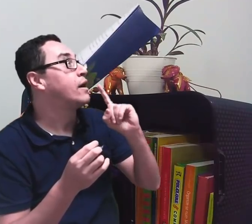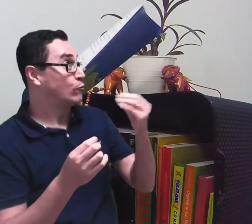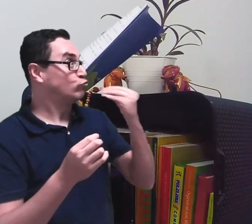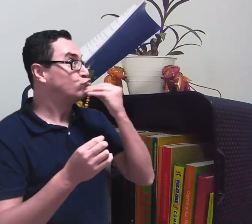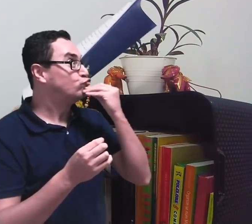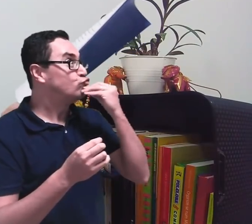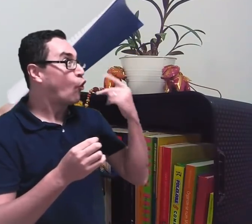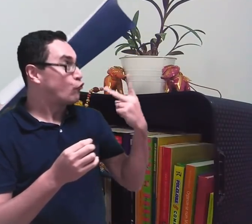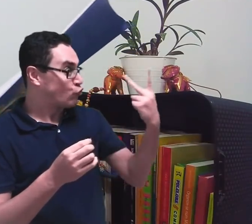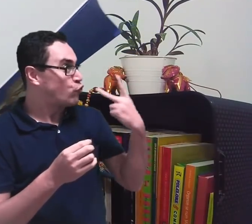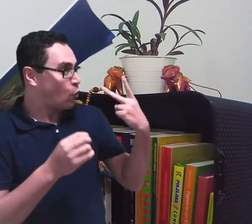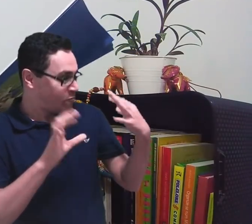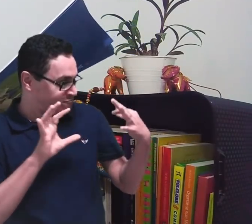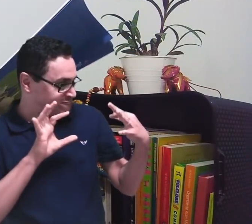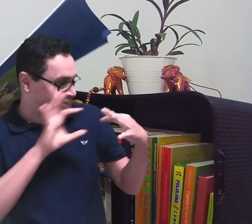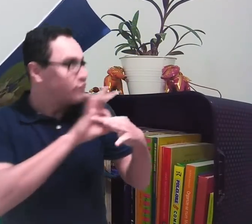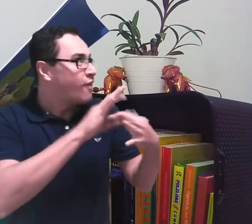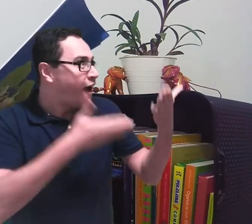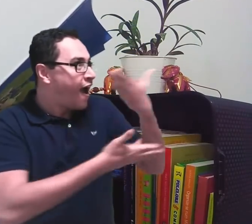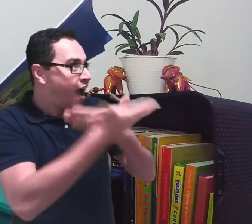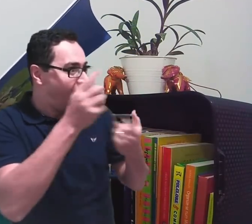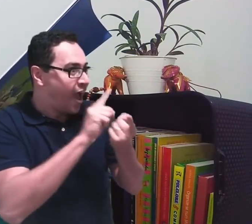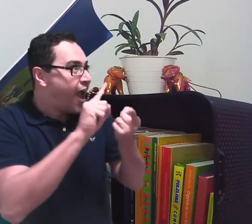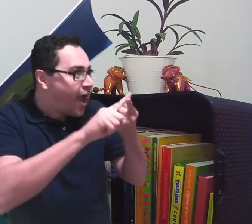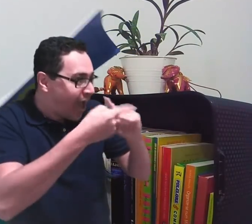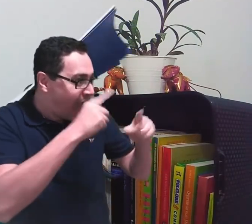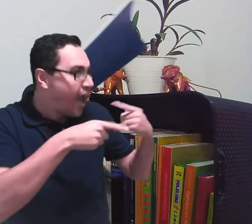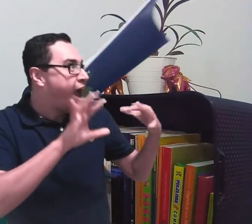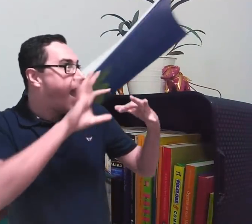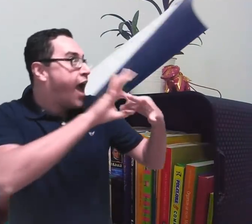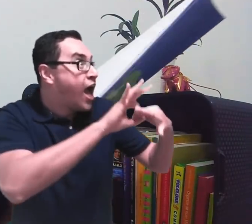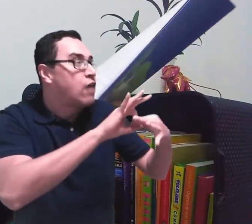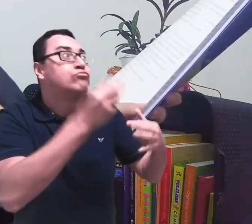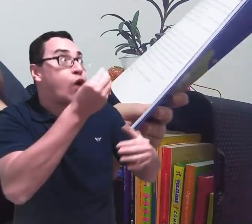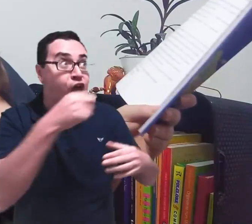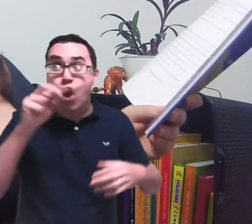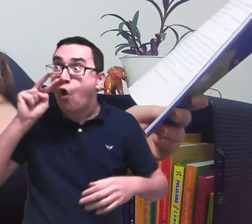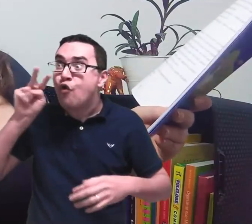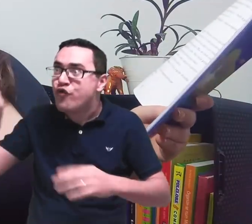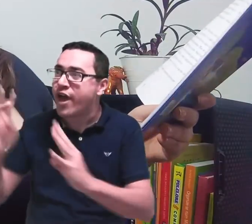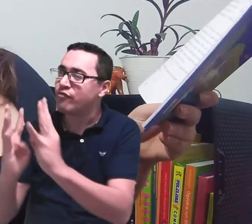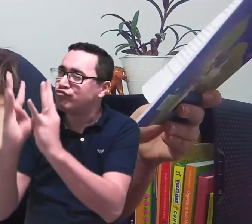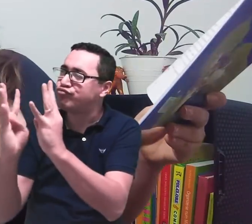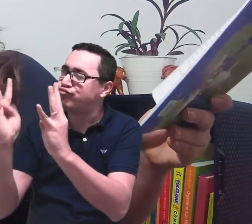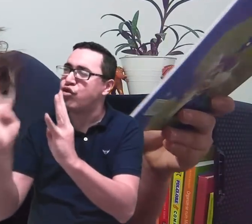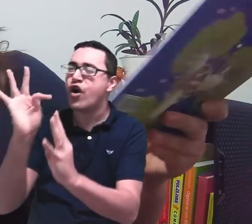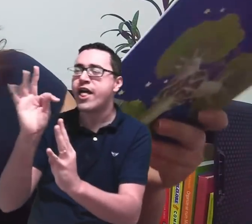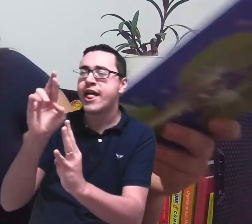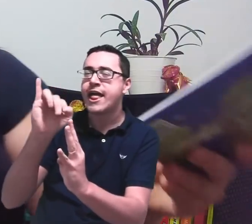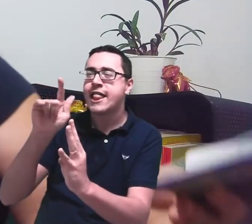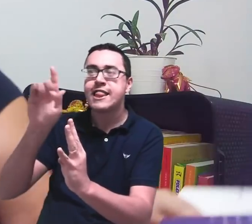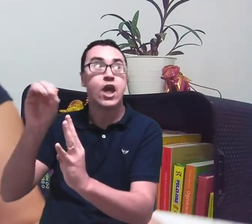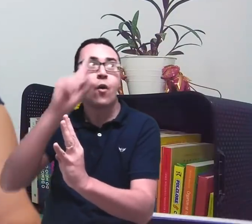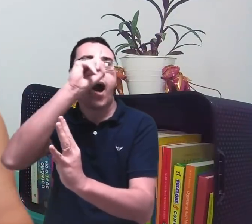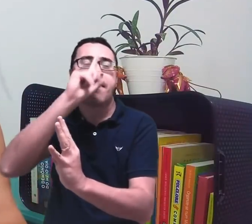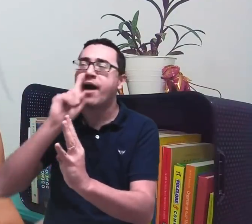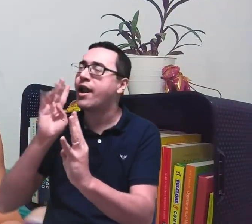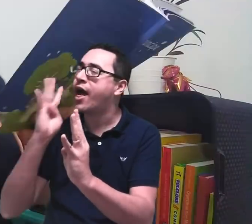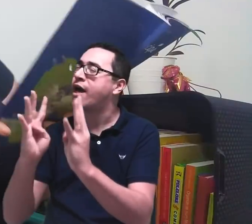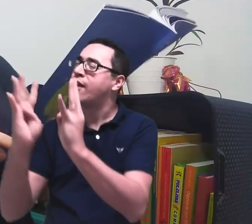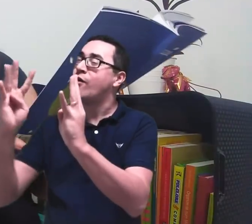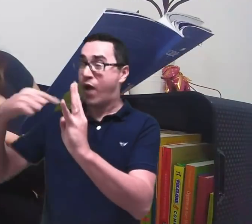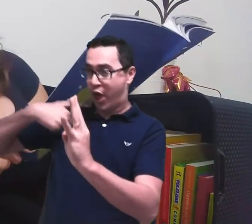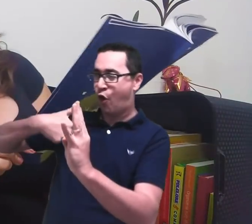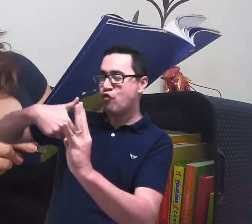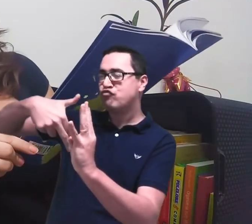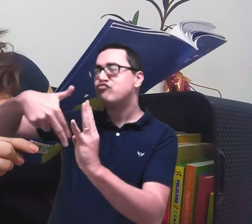cativar. O trigo que é dourado me fará lembrar você. E amarei ouvir o vento nos trigais.